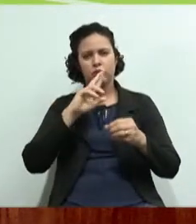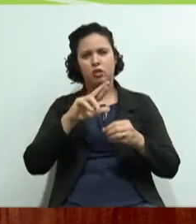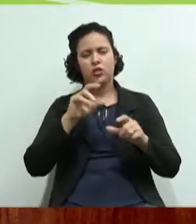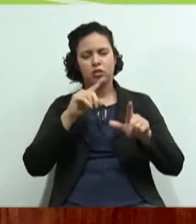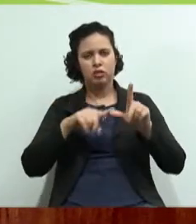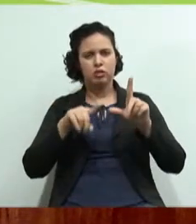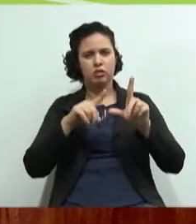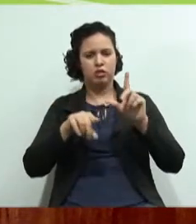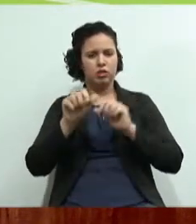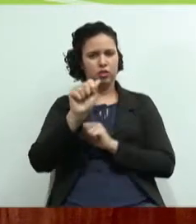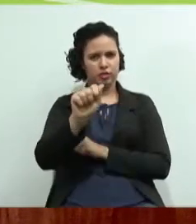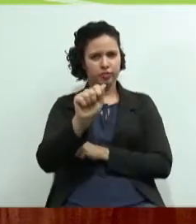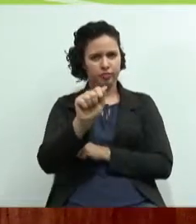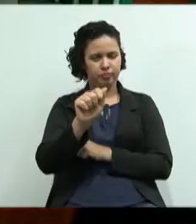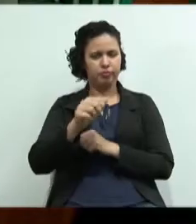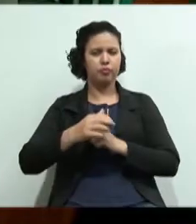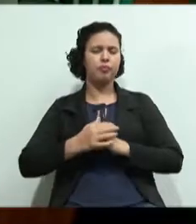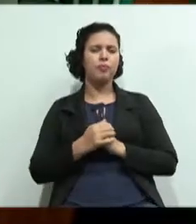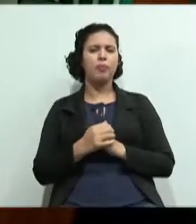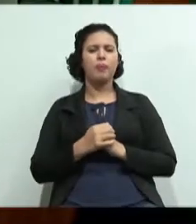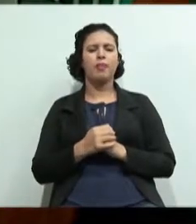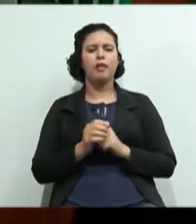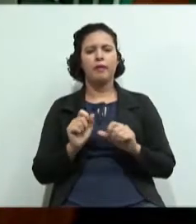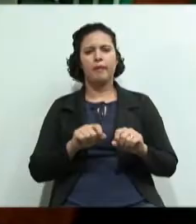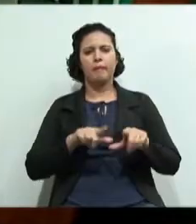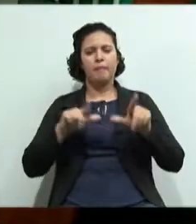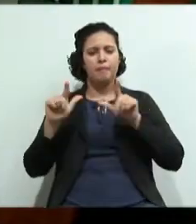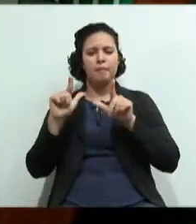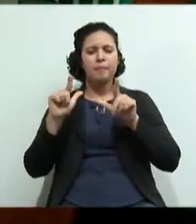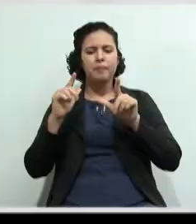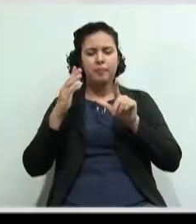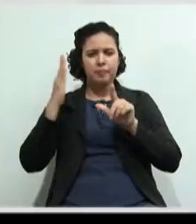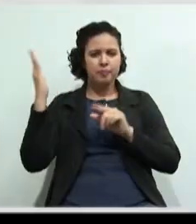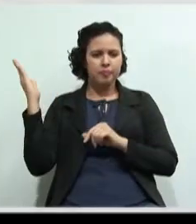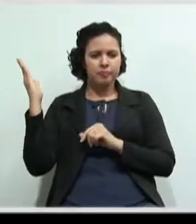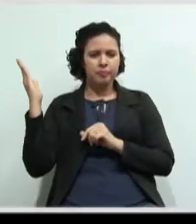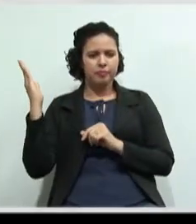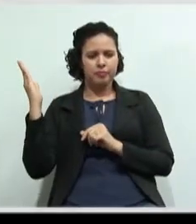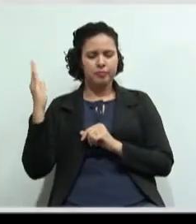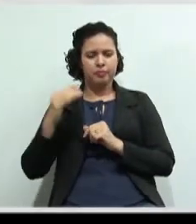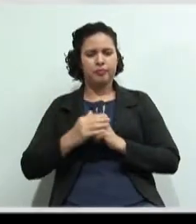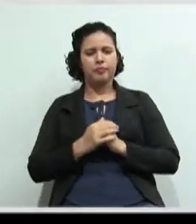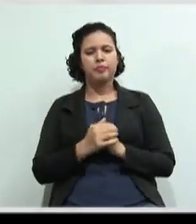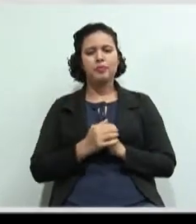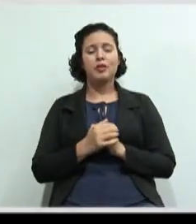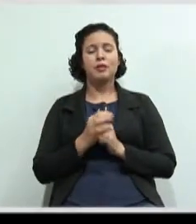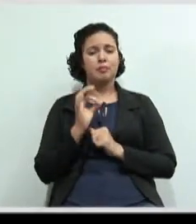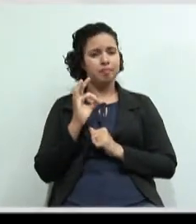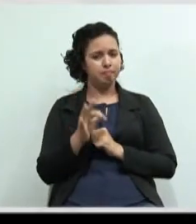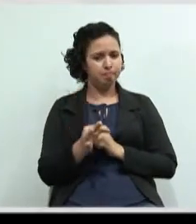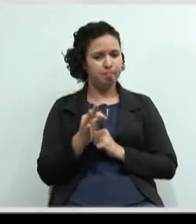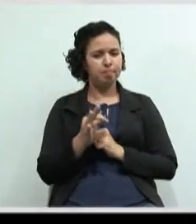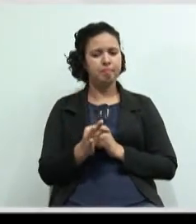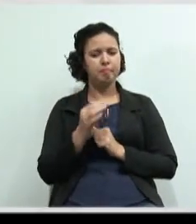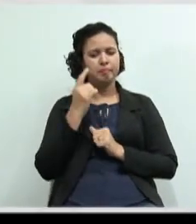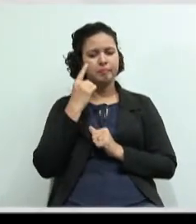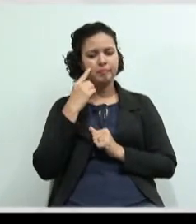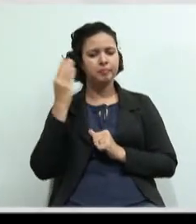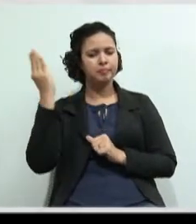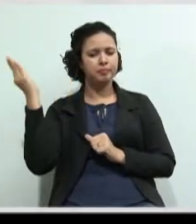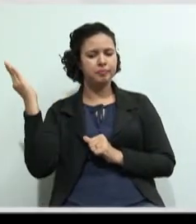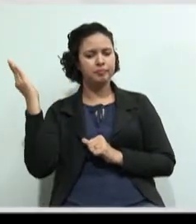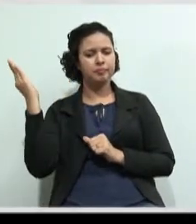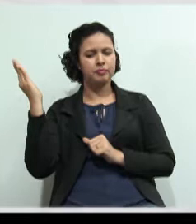professor. Letra A, então deixa eu colocar na tela aqui então para você verificar, ó. Tá aí, ó. Tá aí na sua tela, tá aparecendo na sua TV aí,